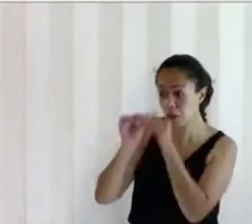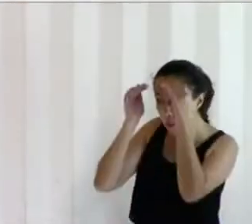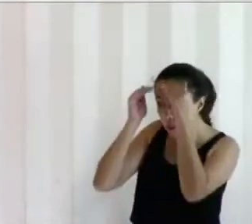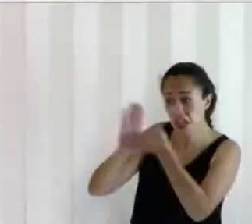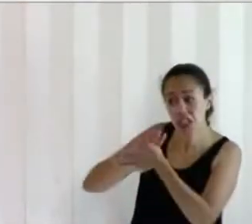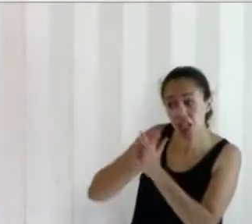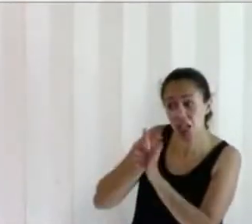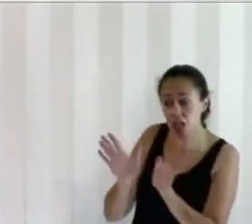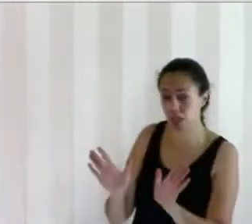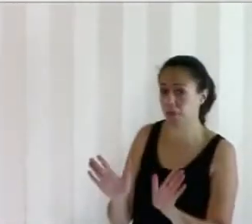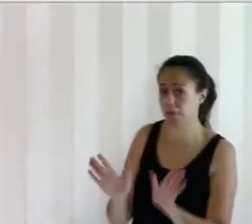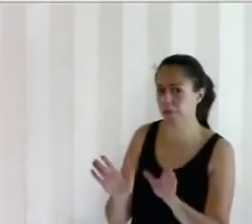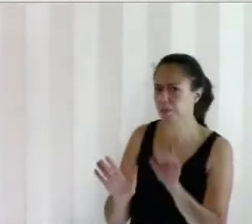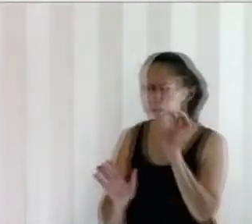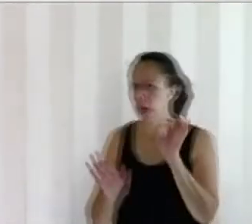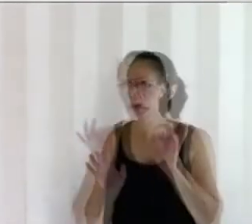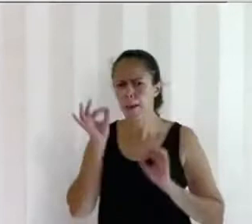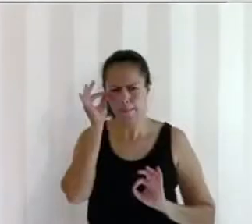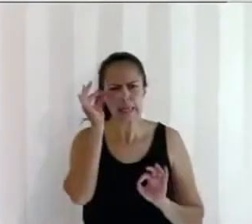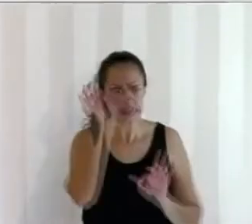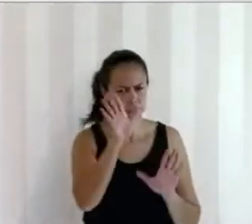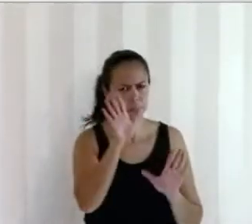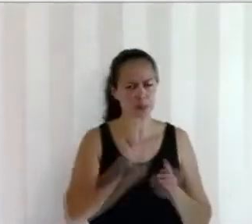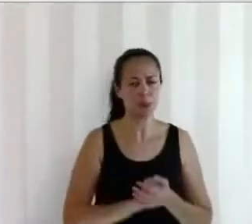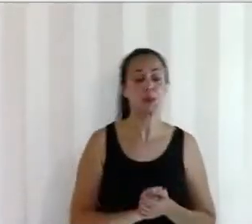Jesus é acusado, ele é réu de